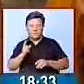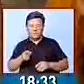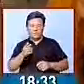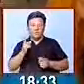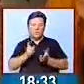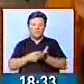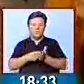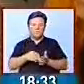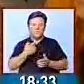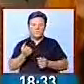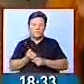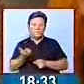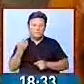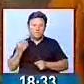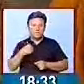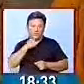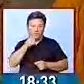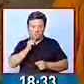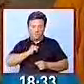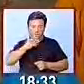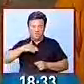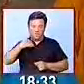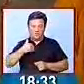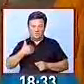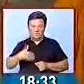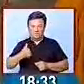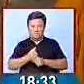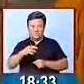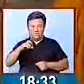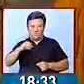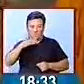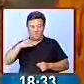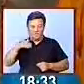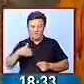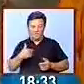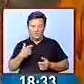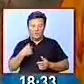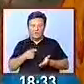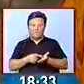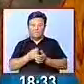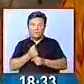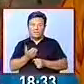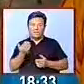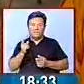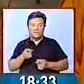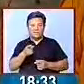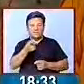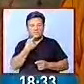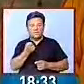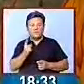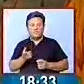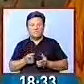ainda falta fazer, sobretudo a minha idade, vou fazer 80 anos este ano. O que é que me falta fazer ainda? O que é que falta?